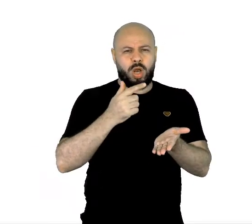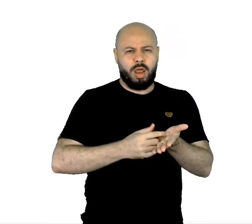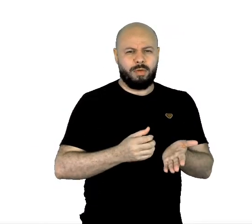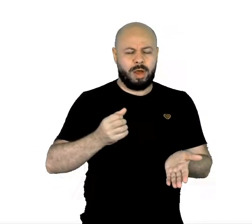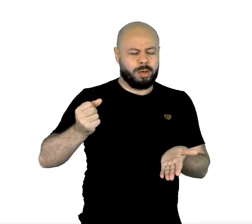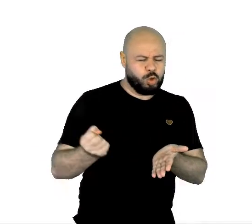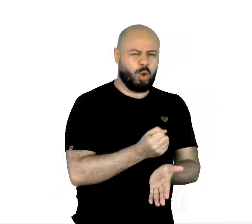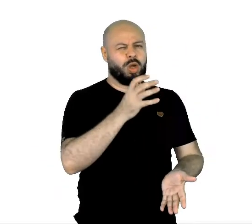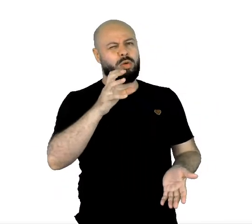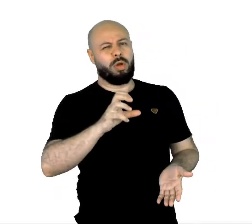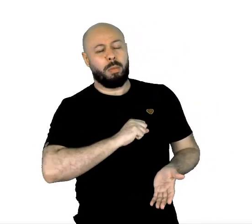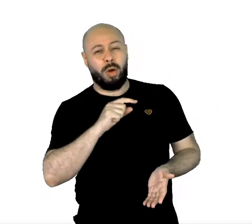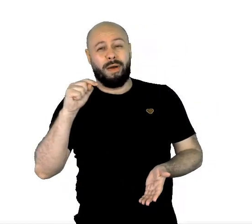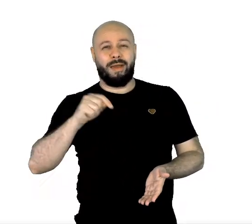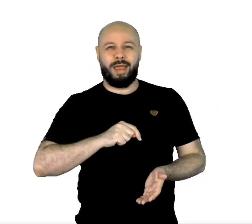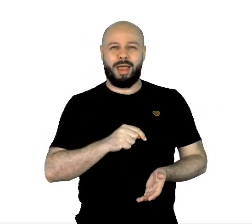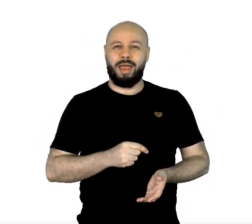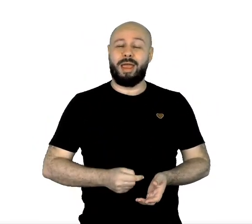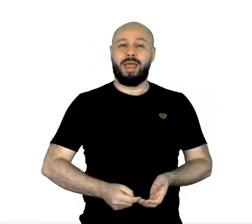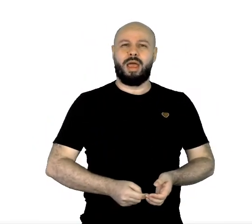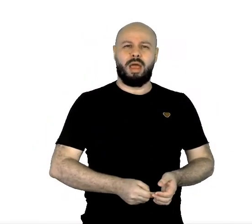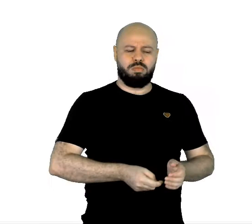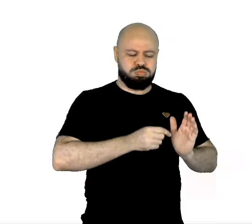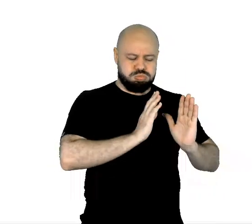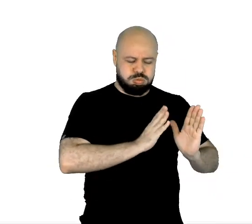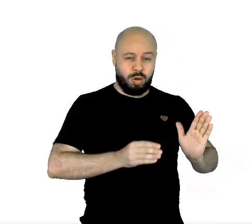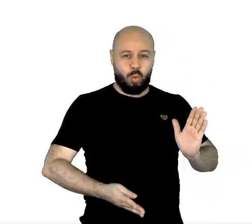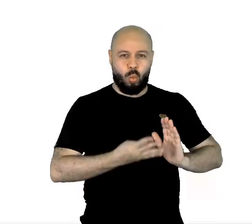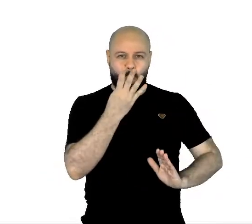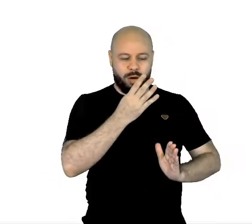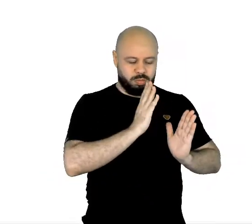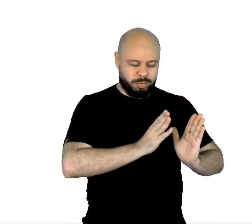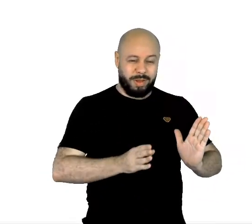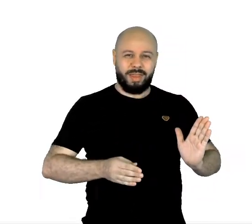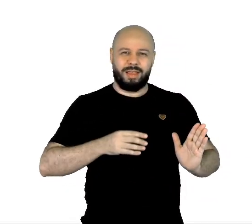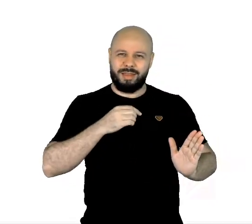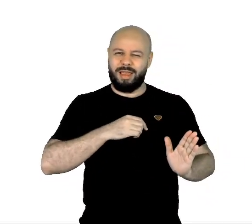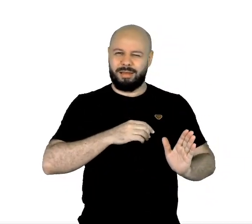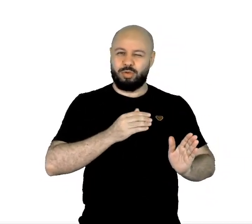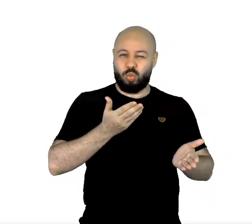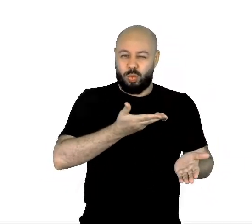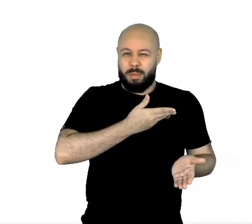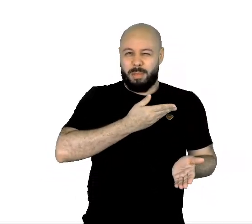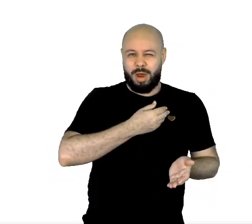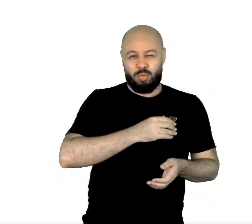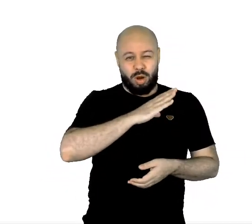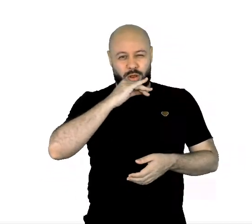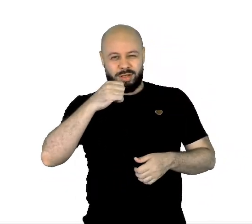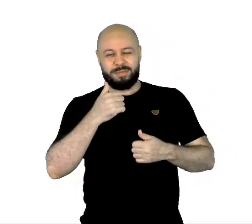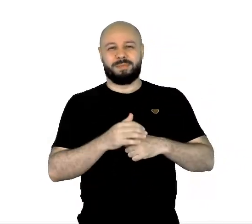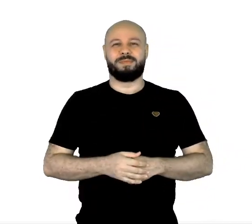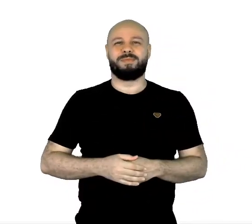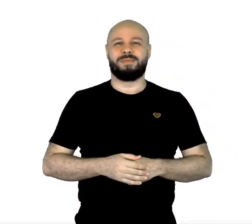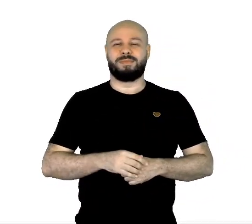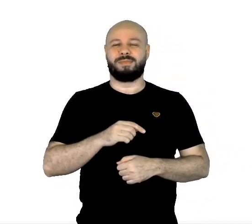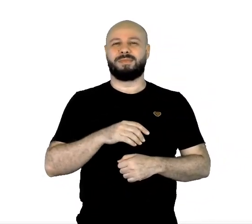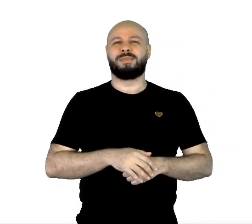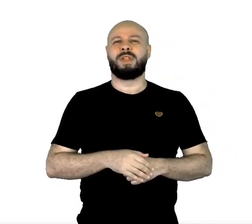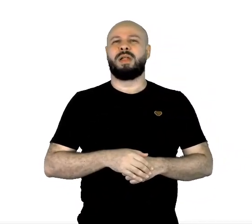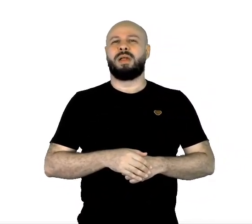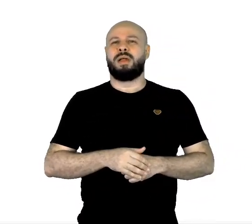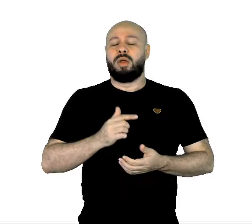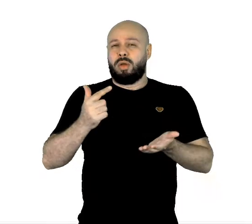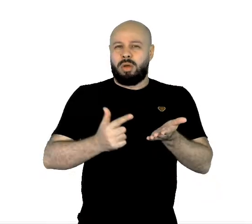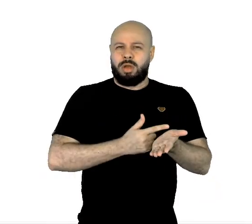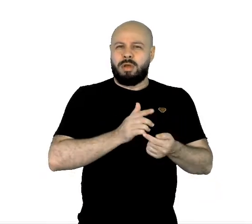4º livro envolvendo o grupo dos amigos adolescentes. Os Caras. O livro retrata